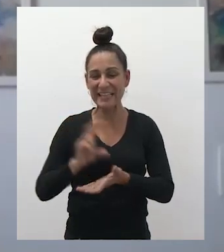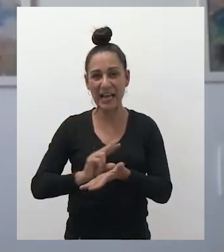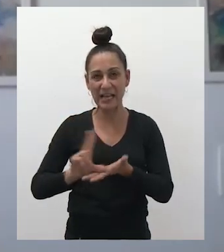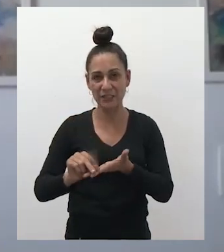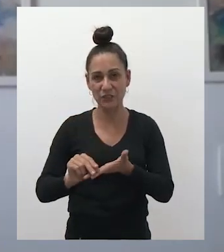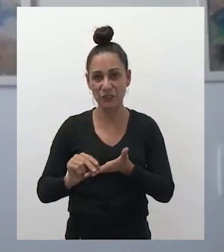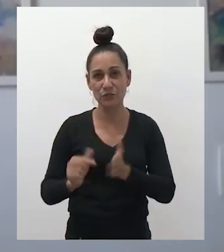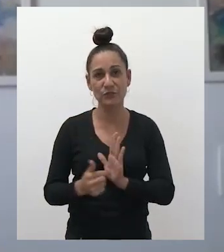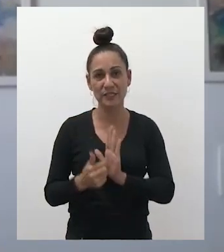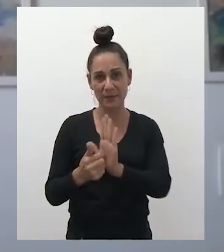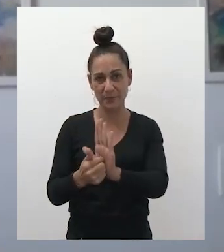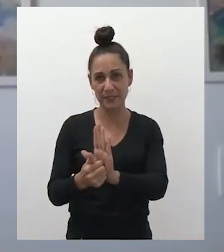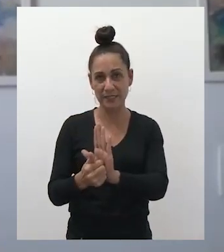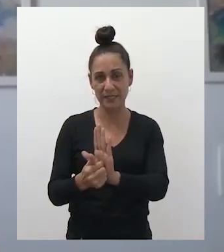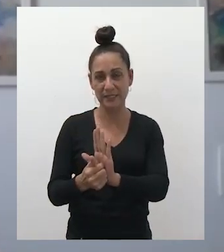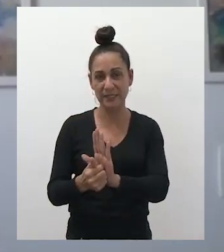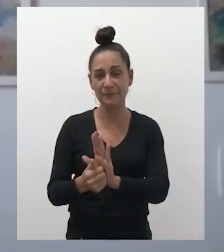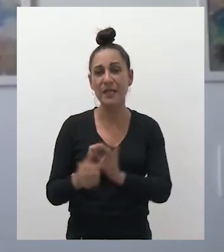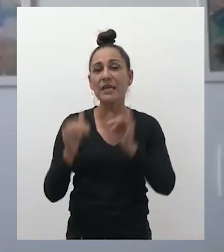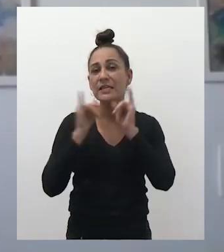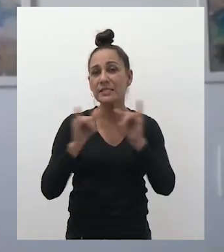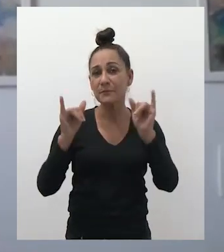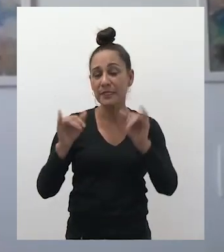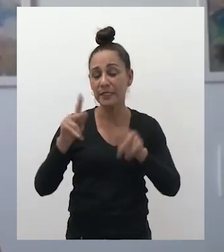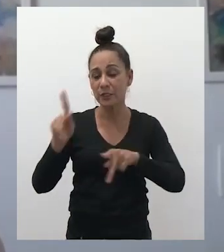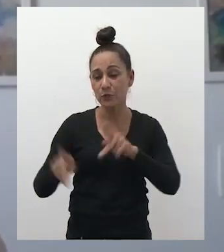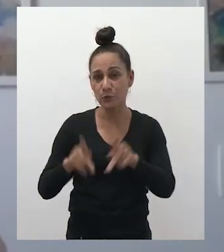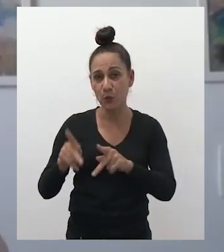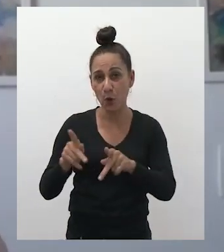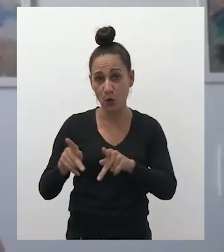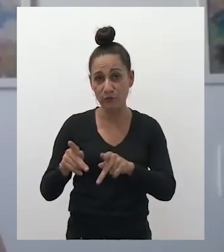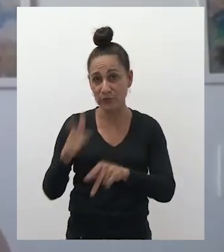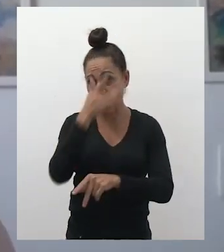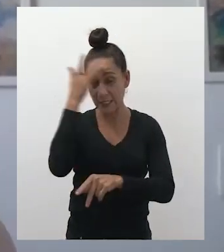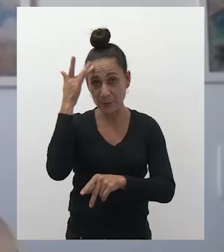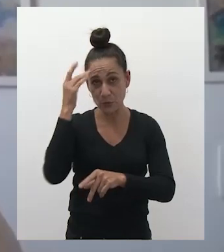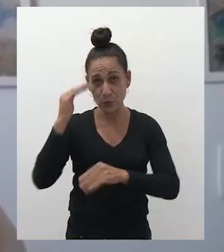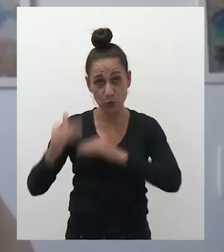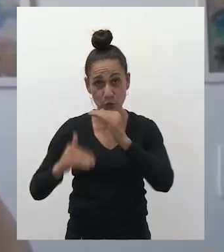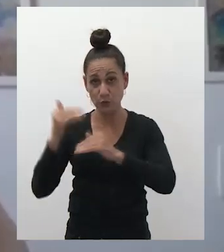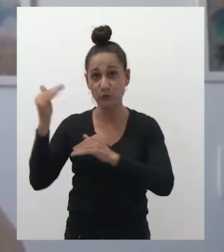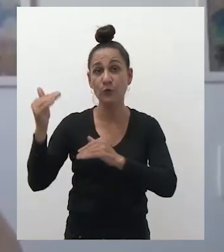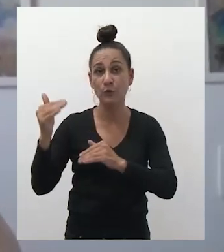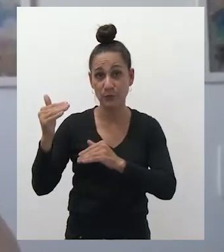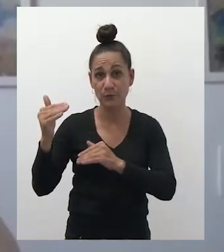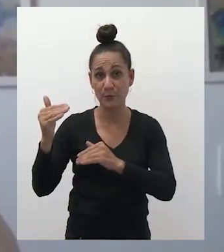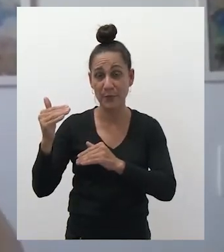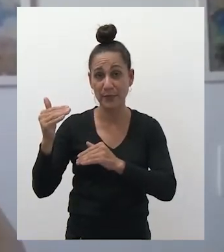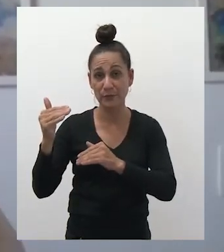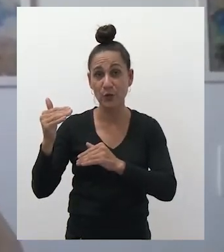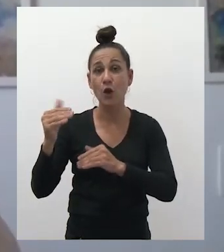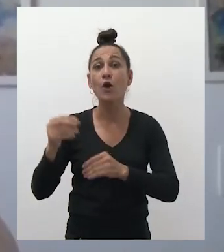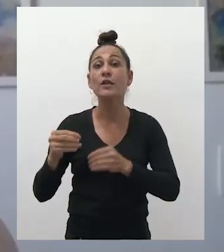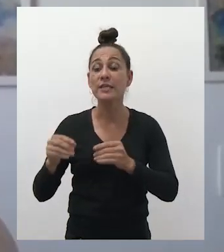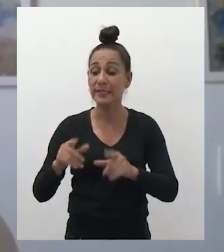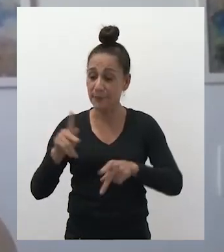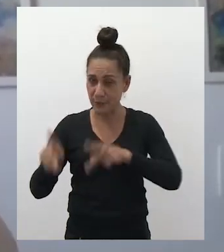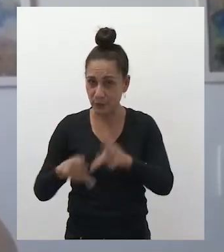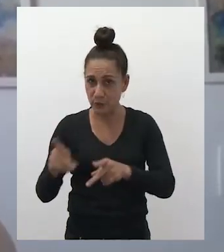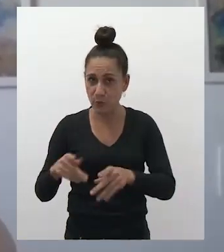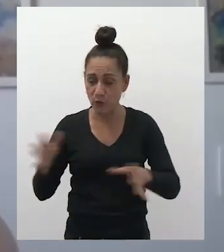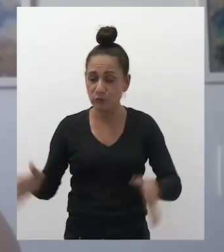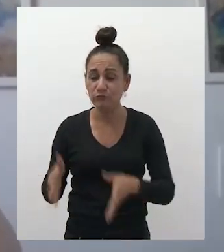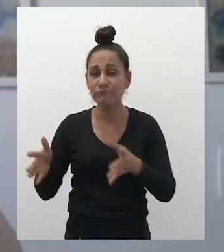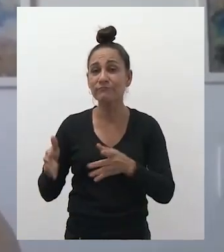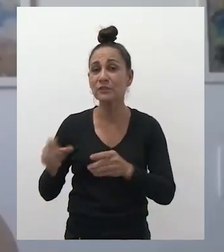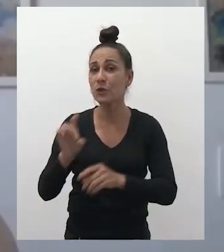declaração. E fala que os povos e as pessoas, o desenvolvimento é das pessoas e é dos povos, não é